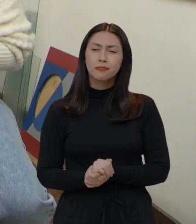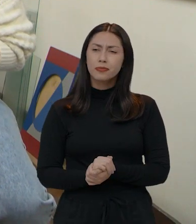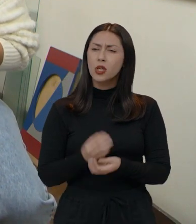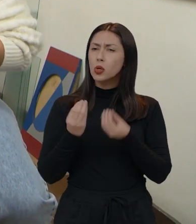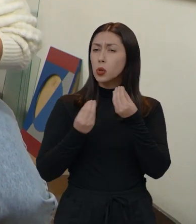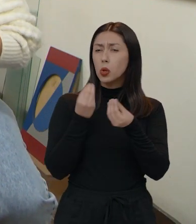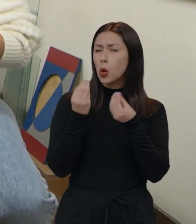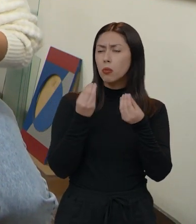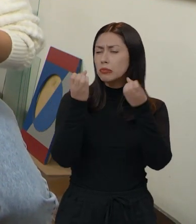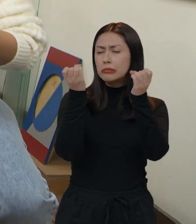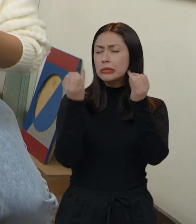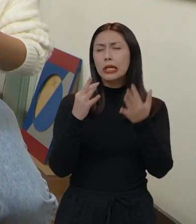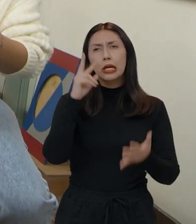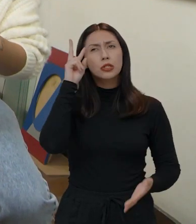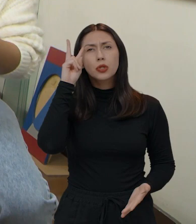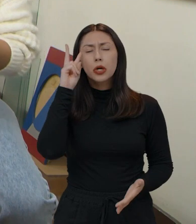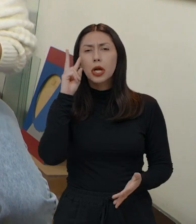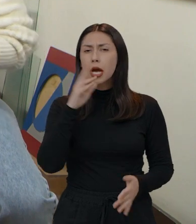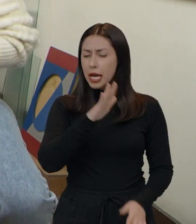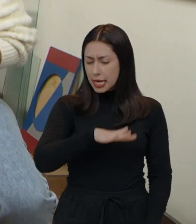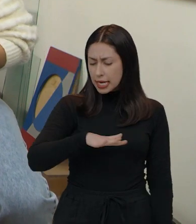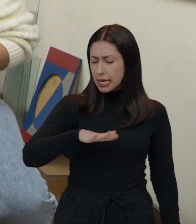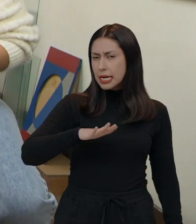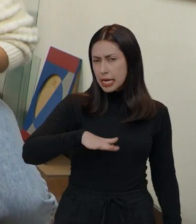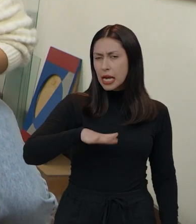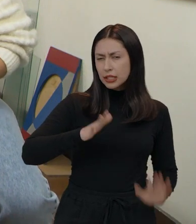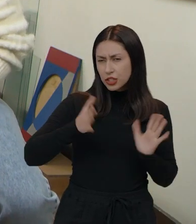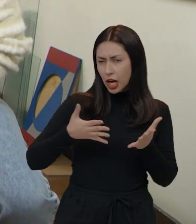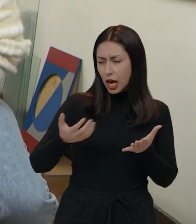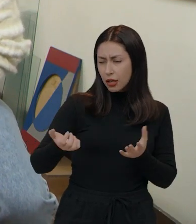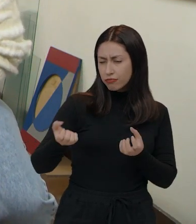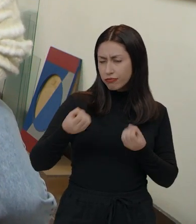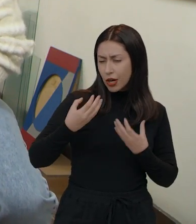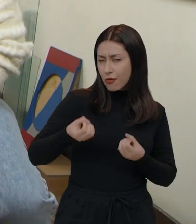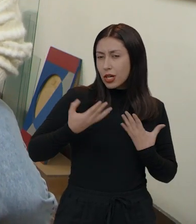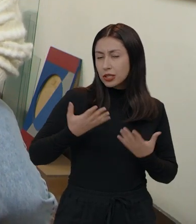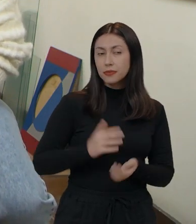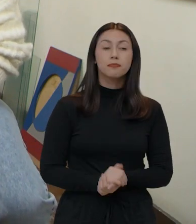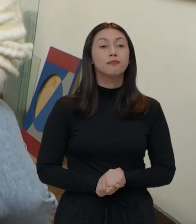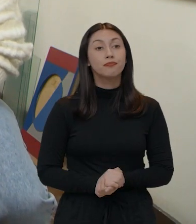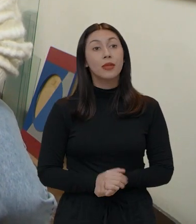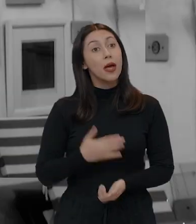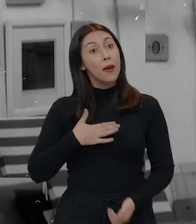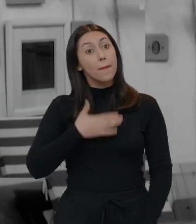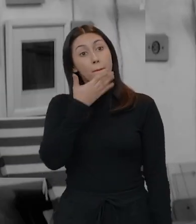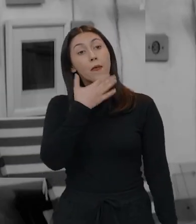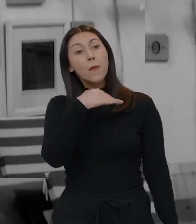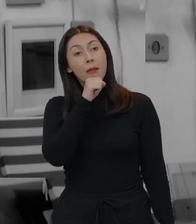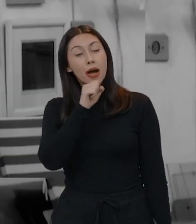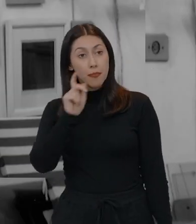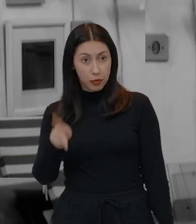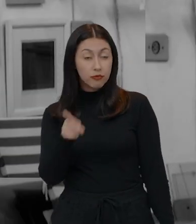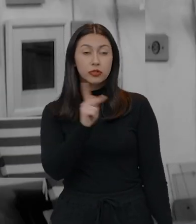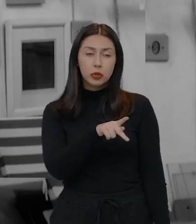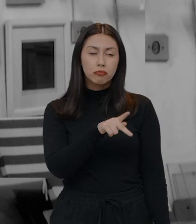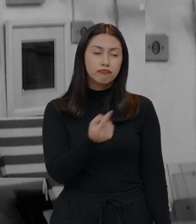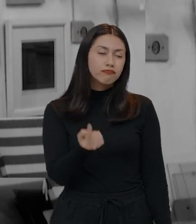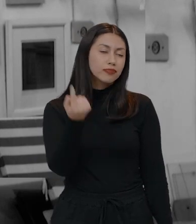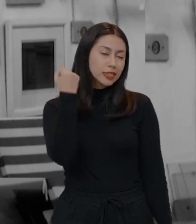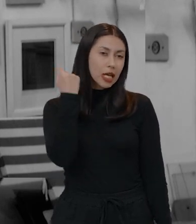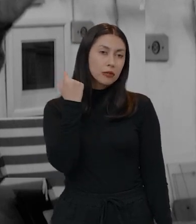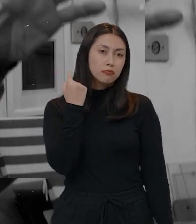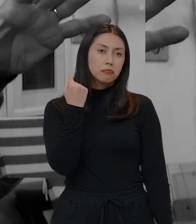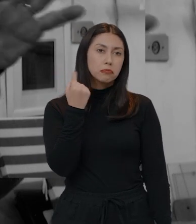a história. Você tinha influência quando criança, olha, seus pais? Meu pai era grimensor. Então ele fazia, eu me lembro, ele fazia